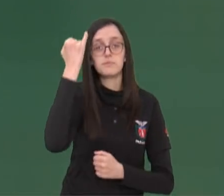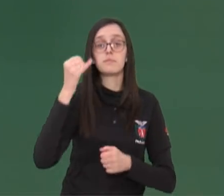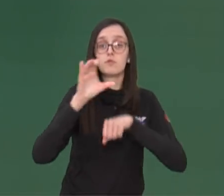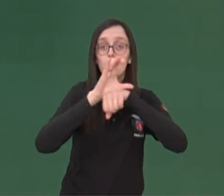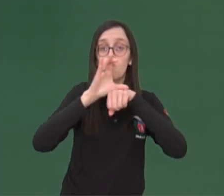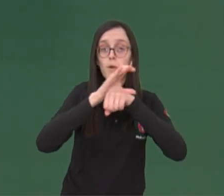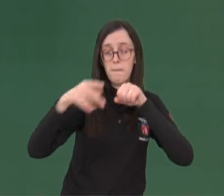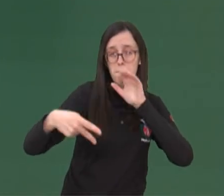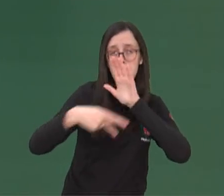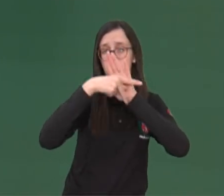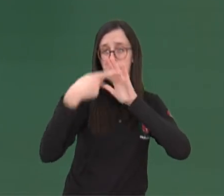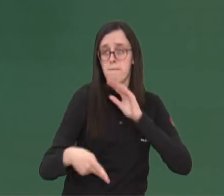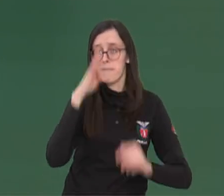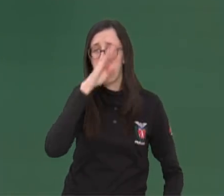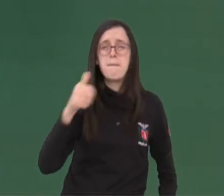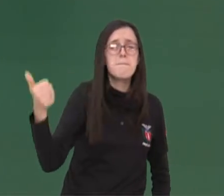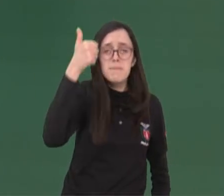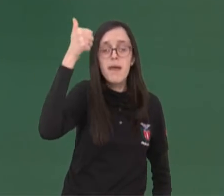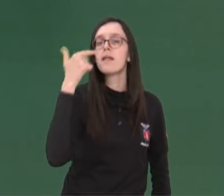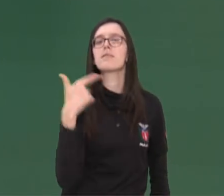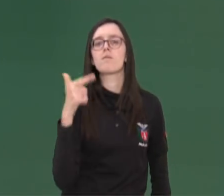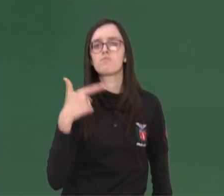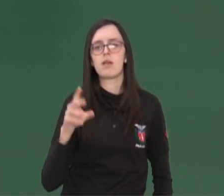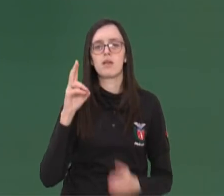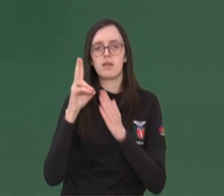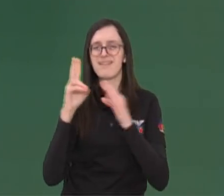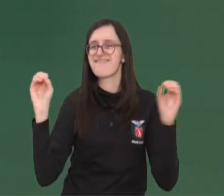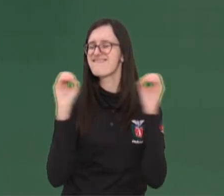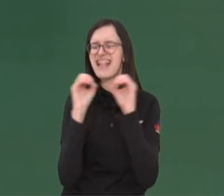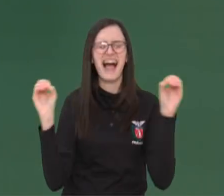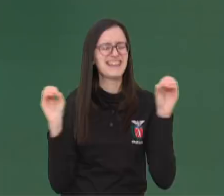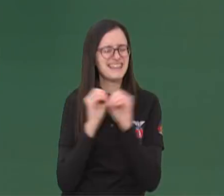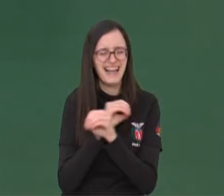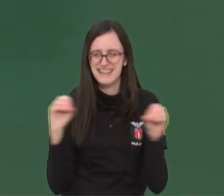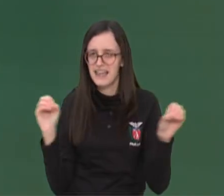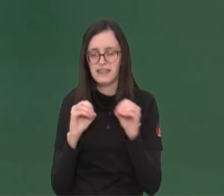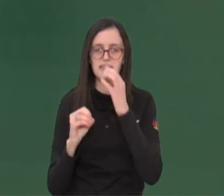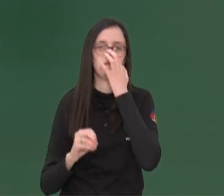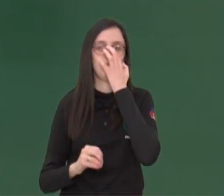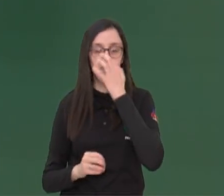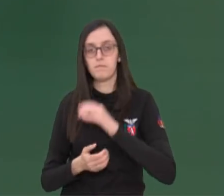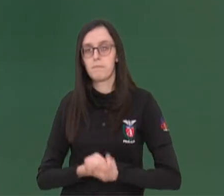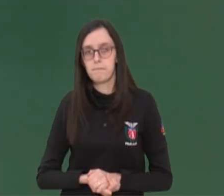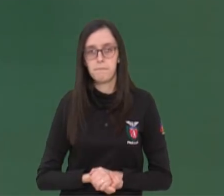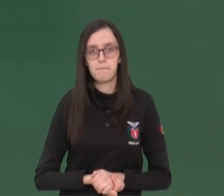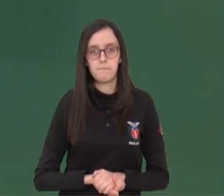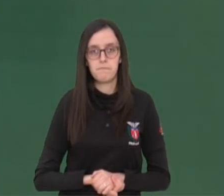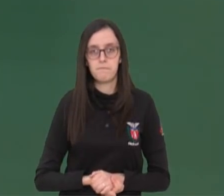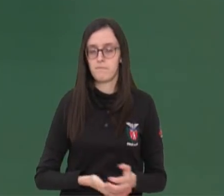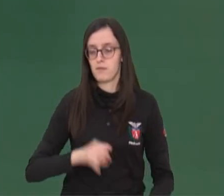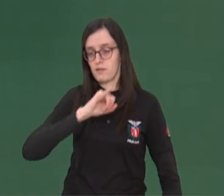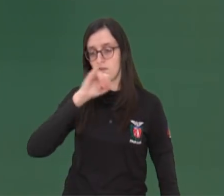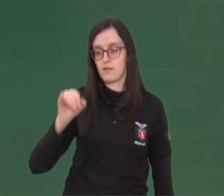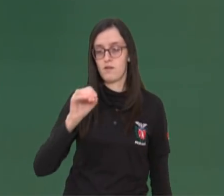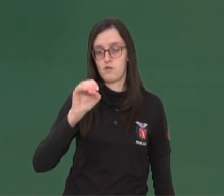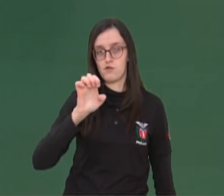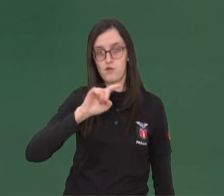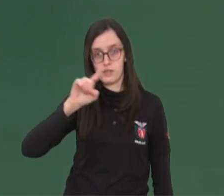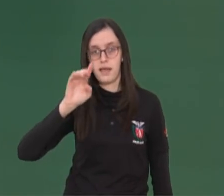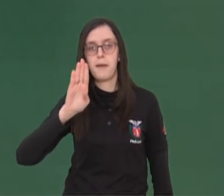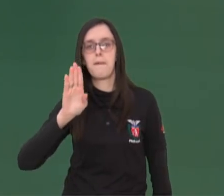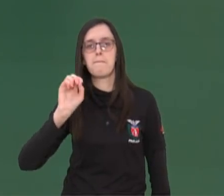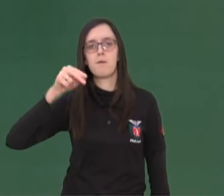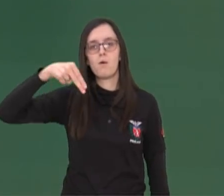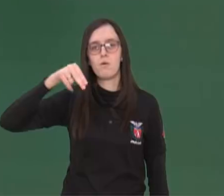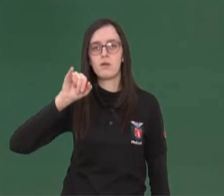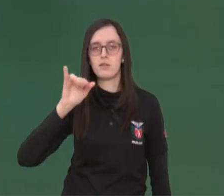Constituição do Brasil não citava os povos indígenas. Nenhuma referência. José Bonifácio, logo após